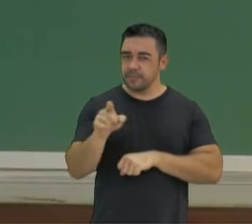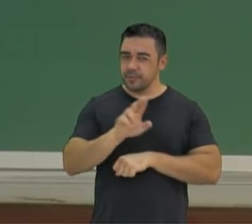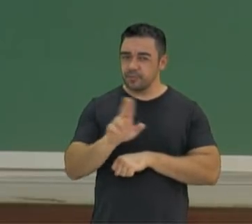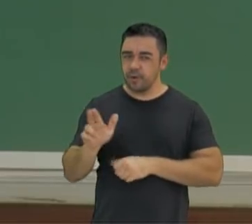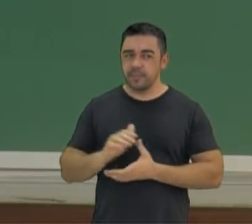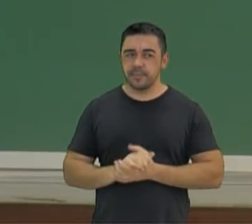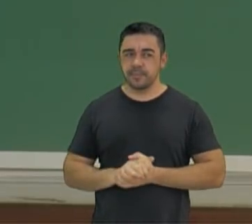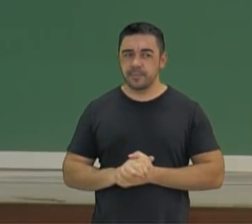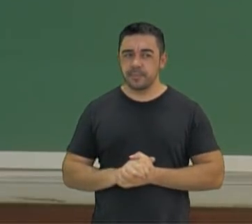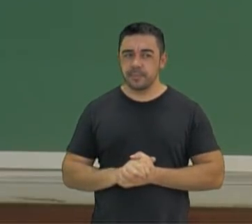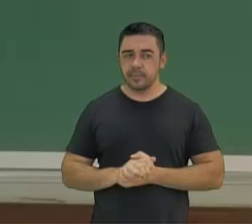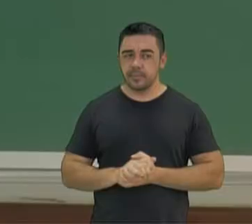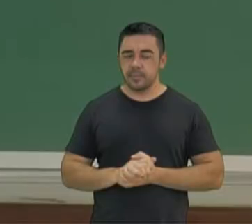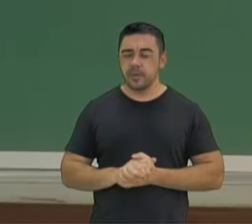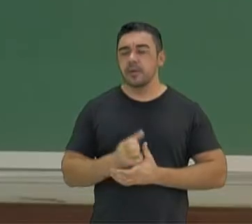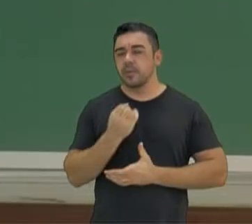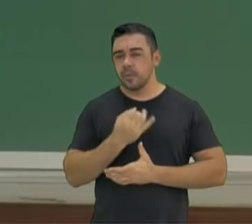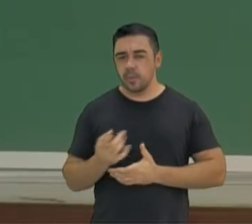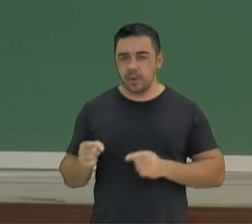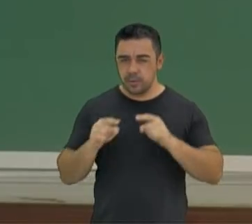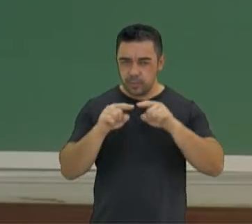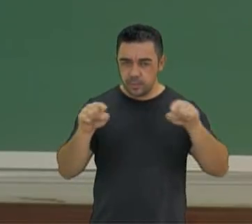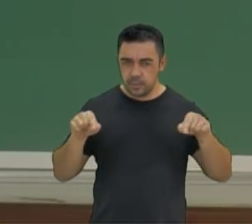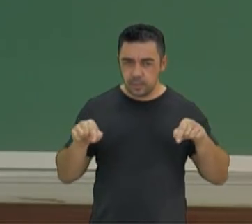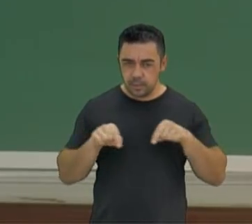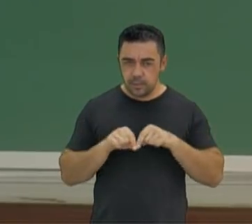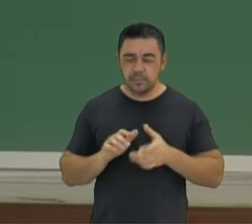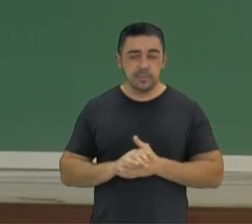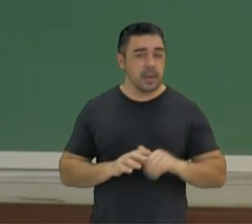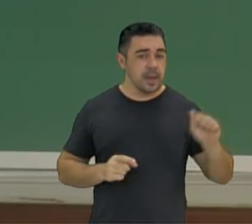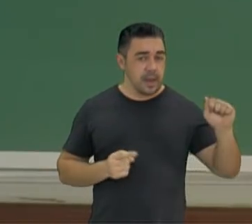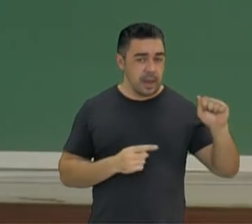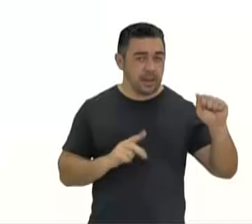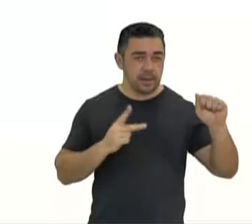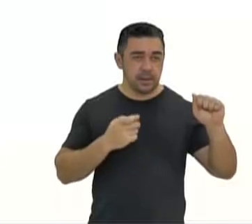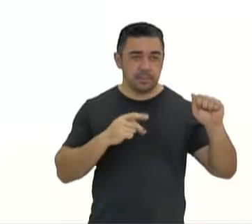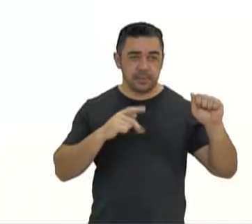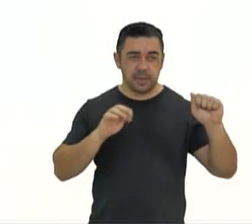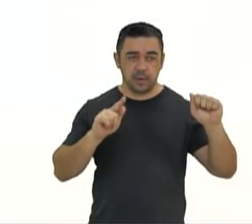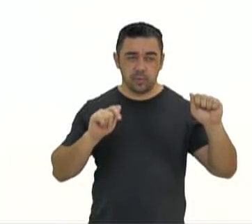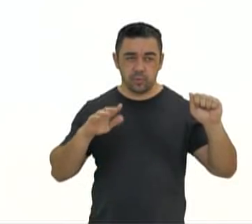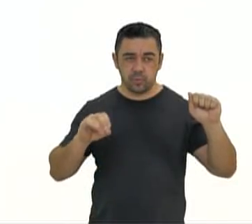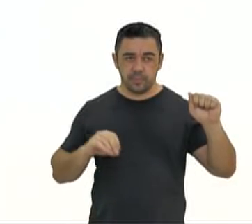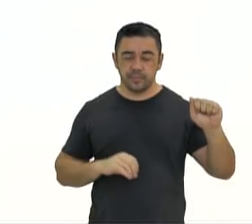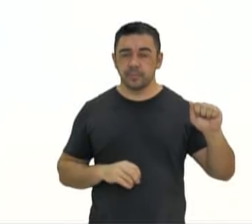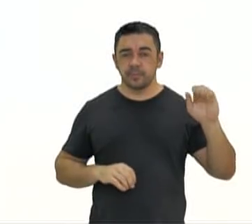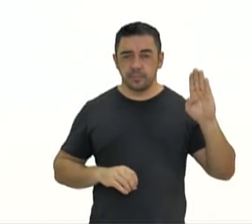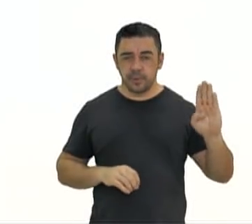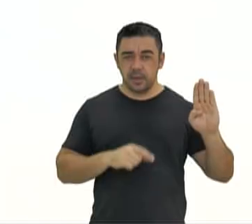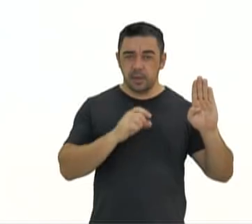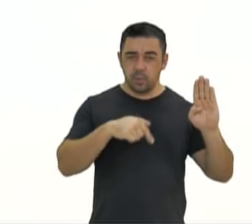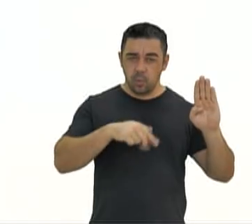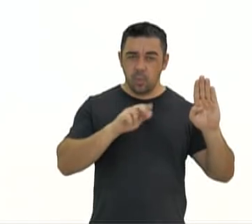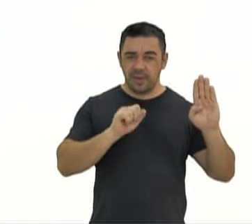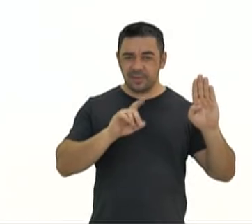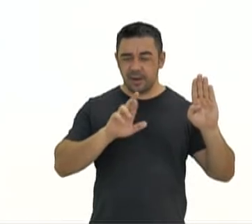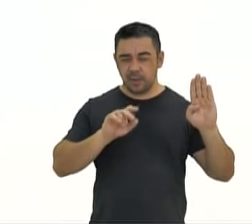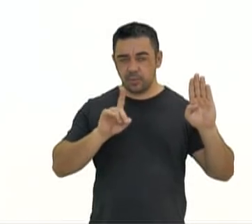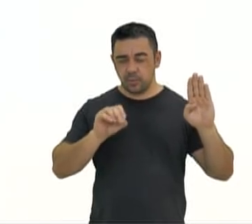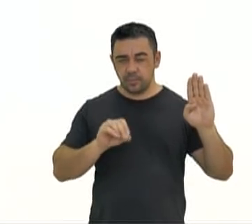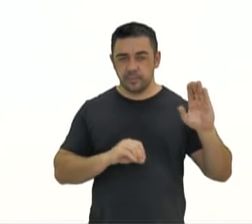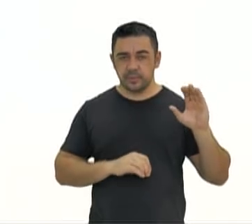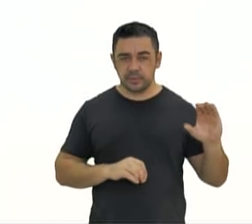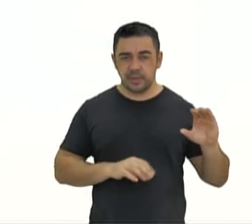aí, né? Ele tem quantos lados? Letra A, heptágono. Letra B, quadrado. Letra